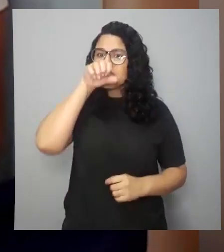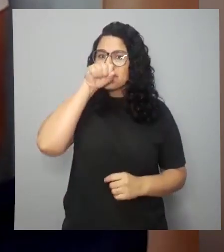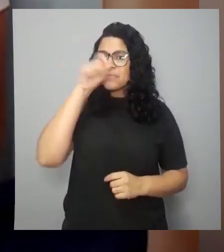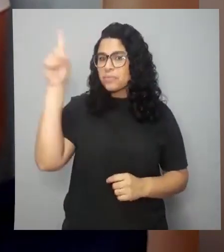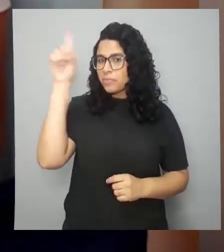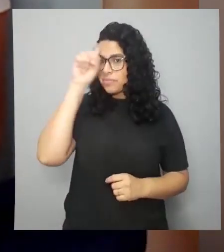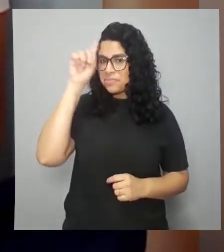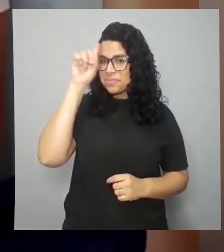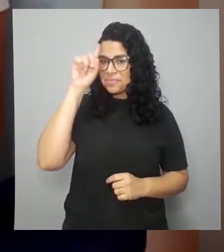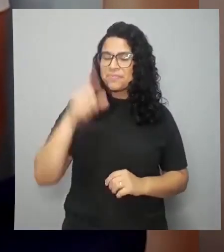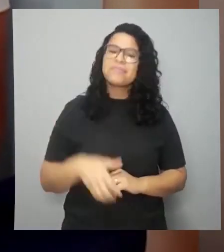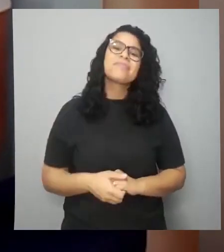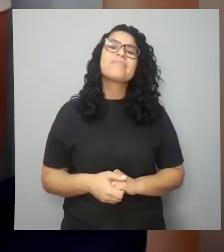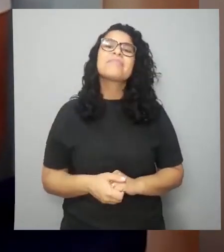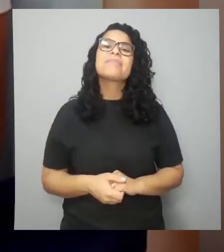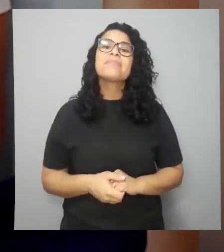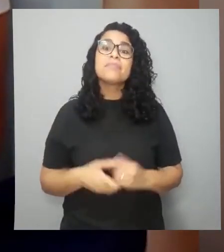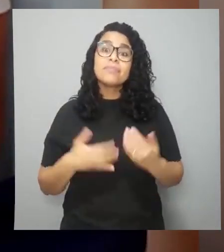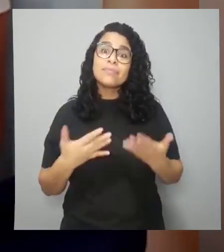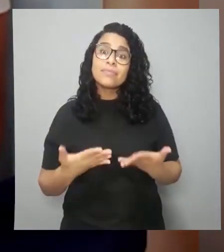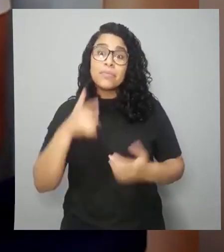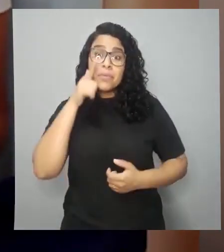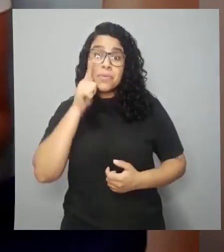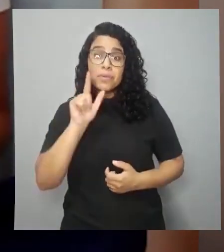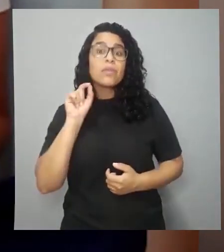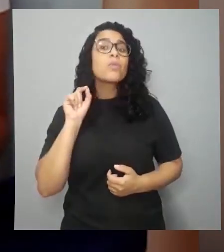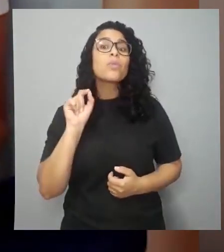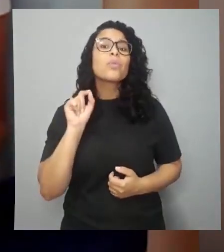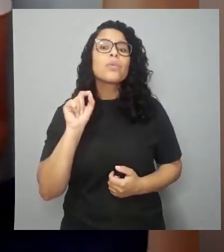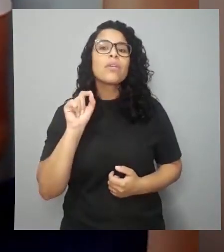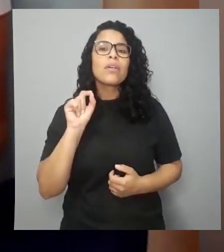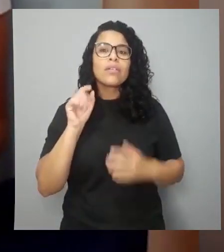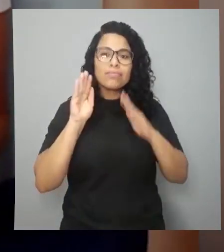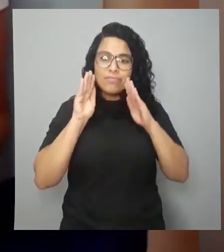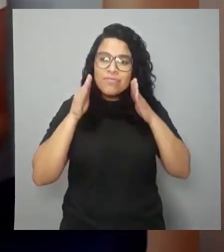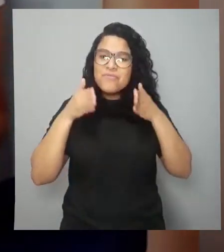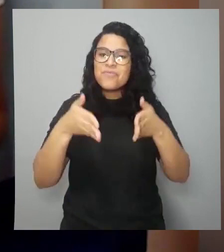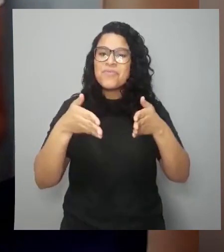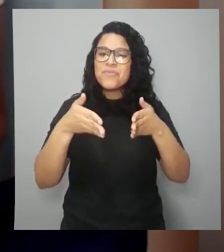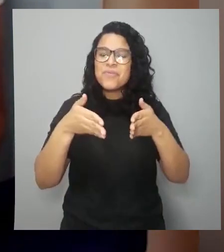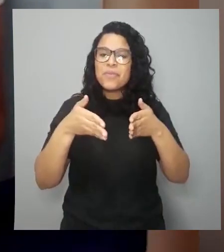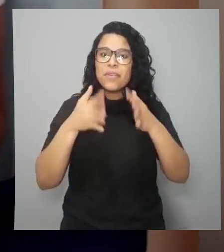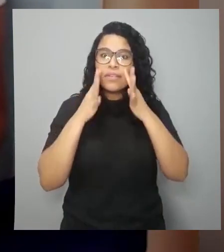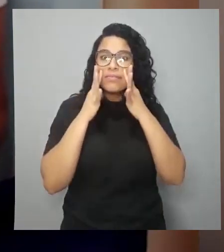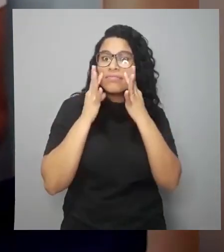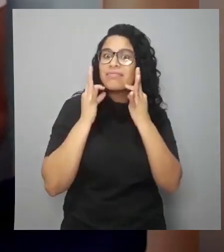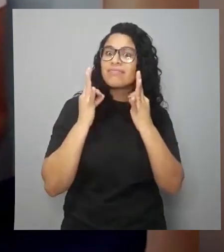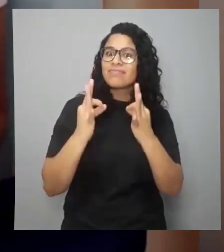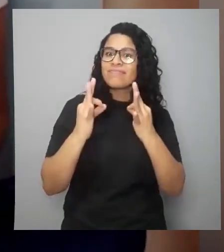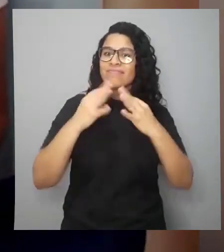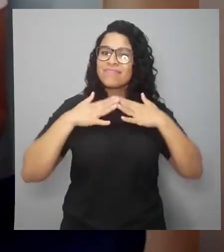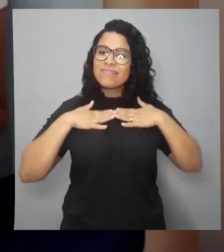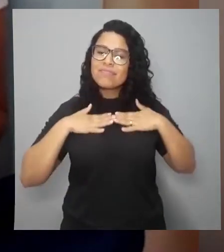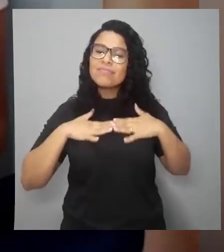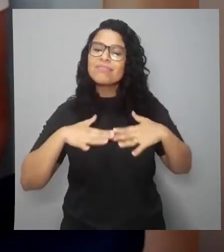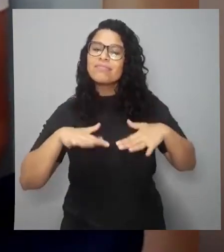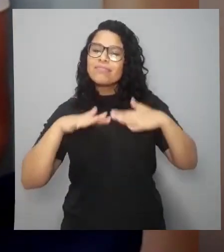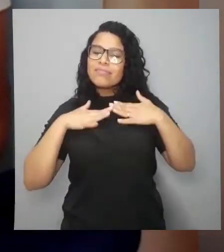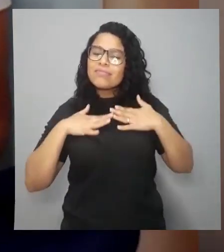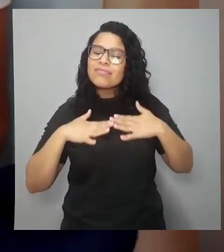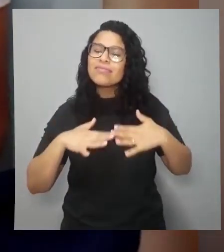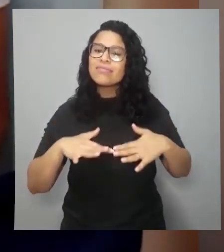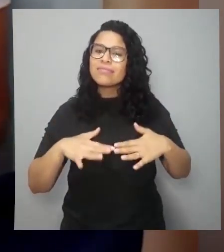dia. Através disso, a gente consegue ficar mais concentrado, mais atento, mais tranquilo e mais